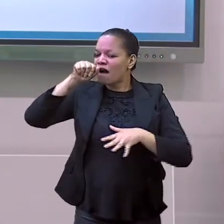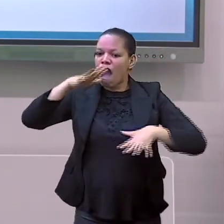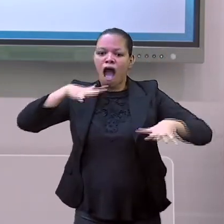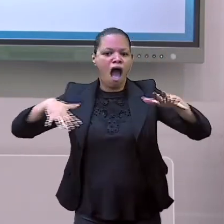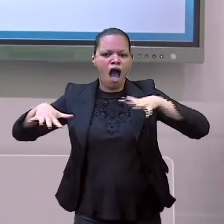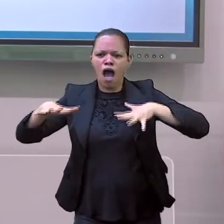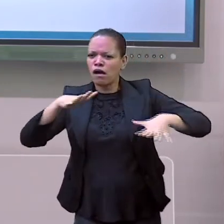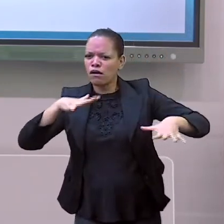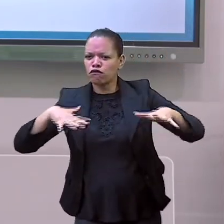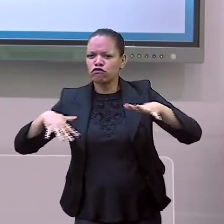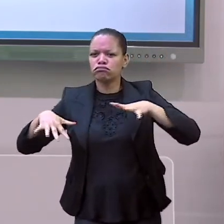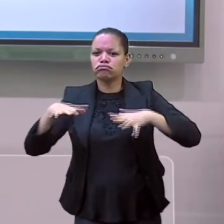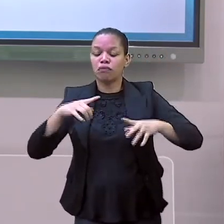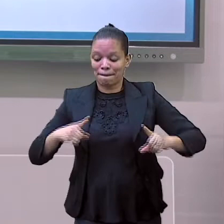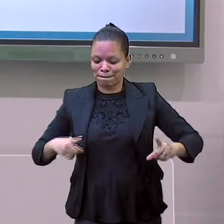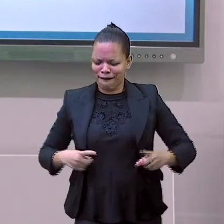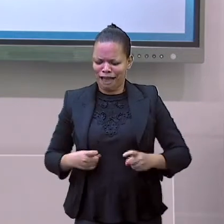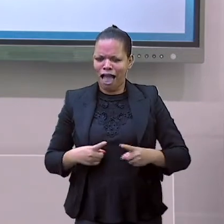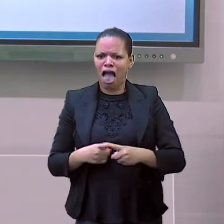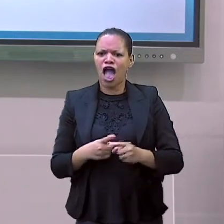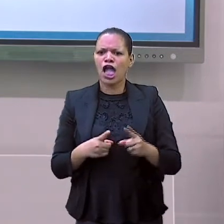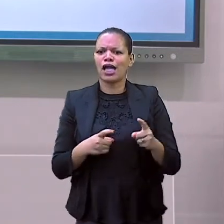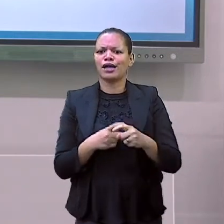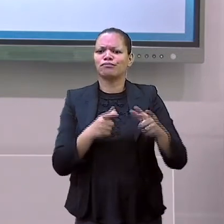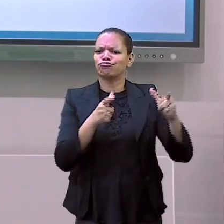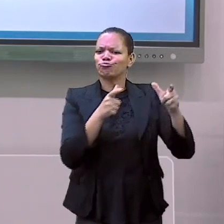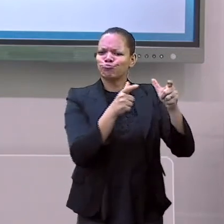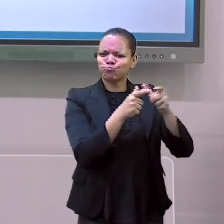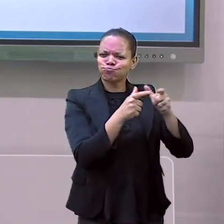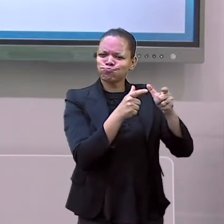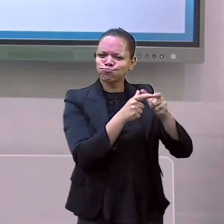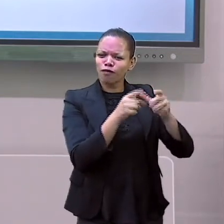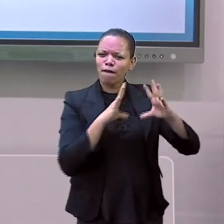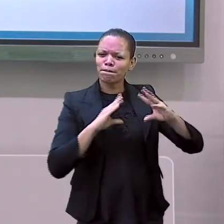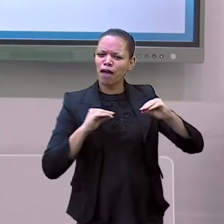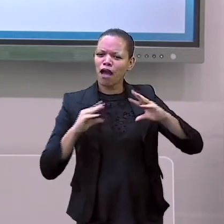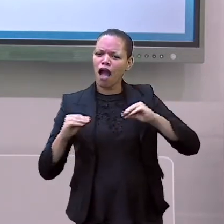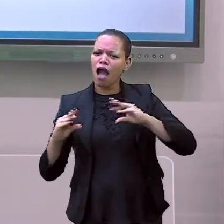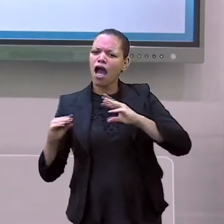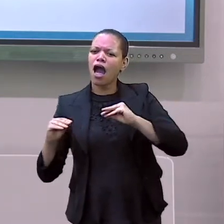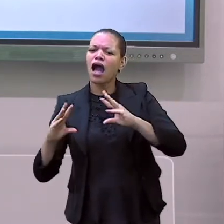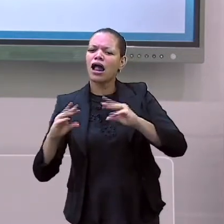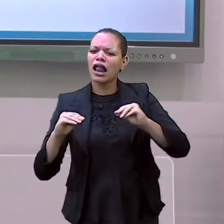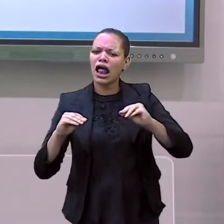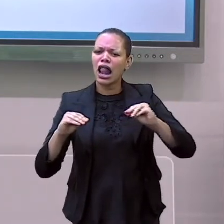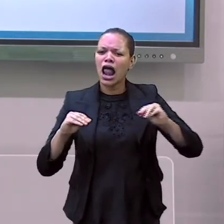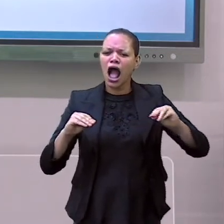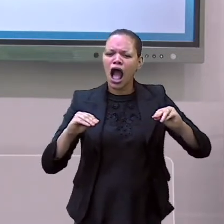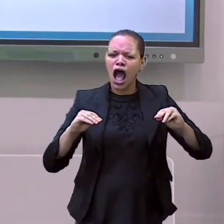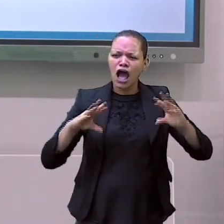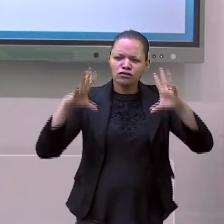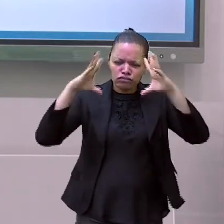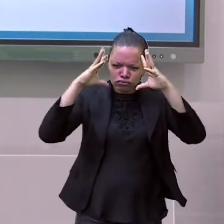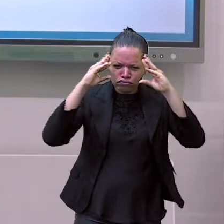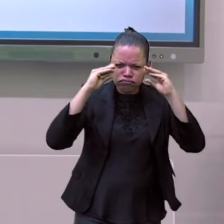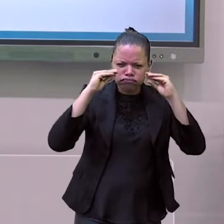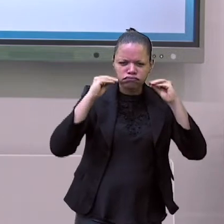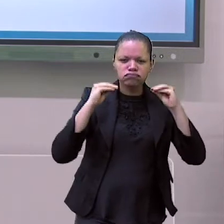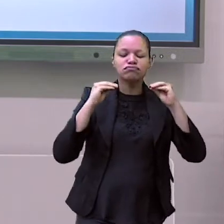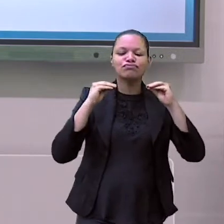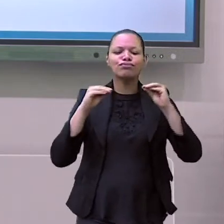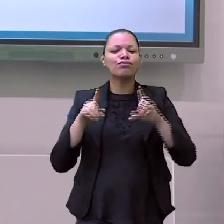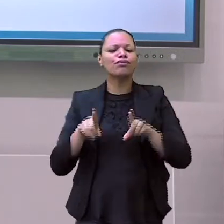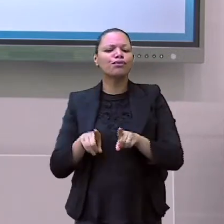escurinho, de lugar úmido, meio molhadinho e também do lugar que não bate o vento. Então, ali ela